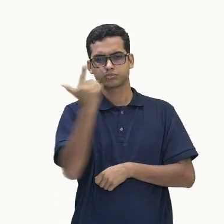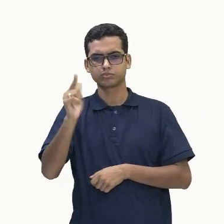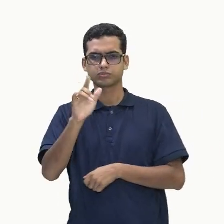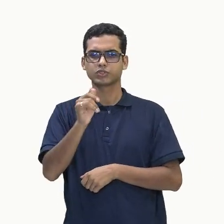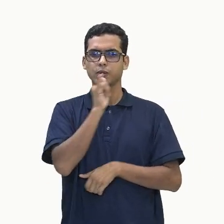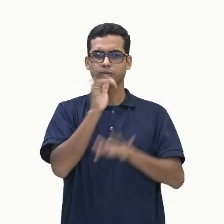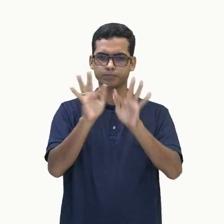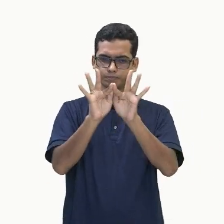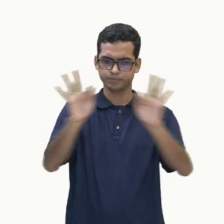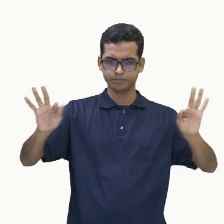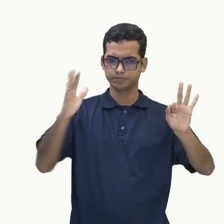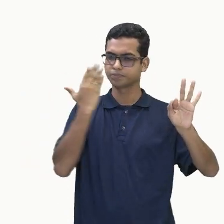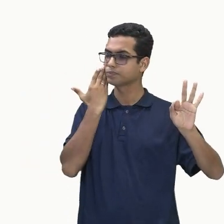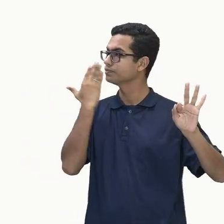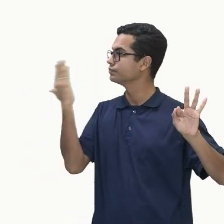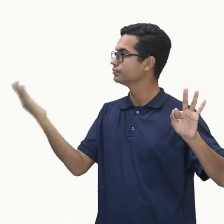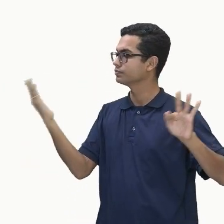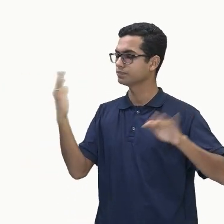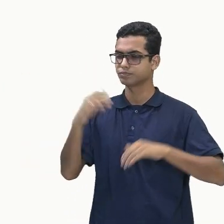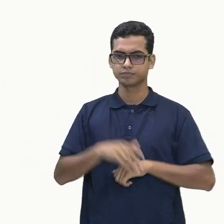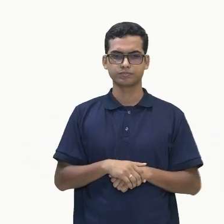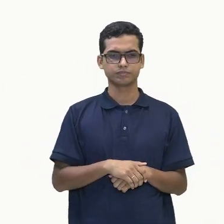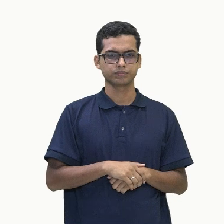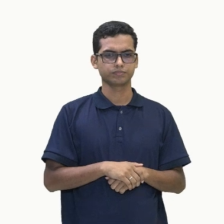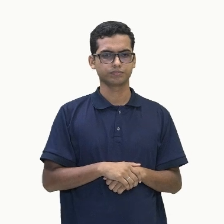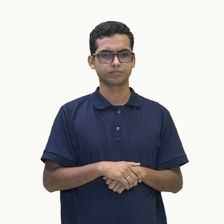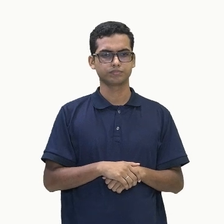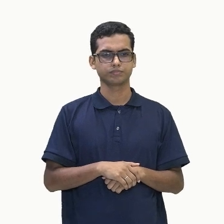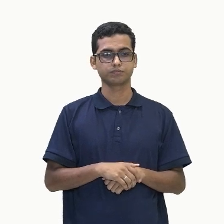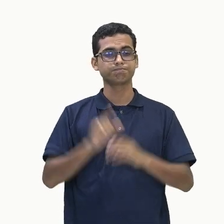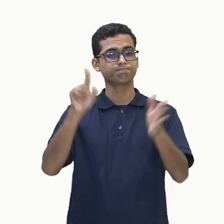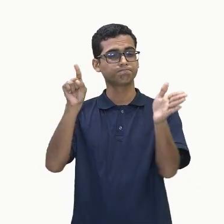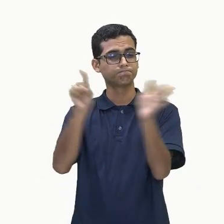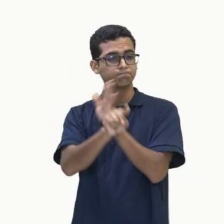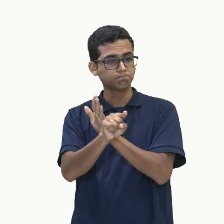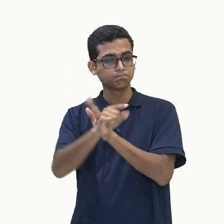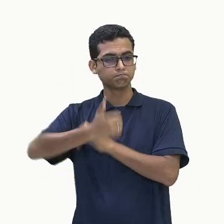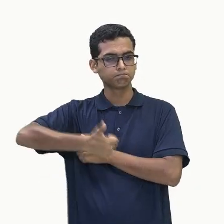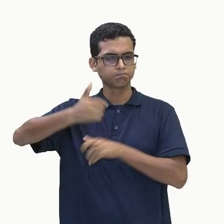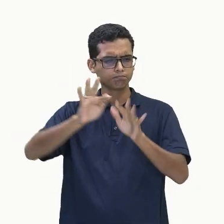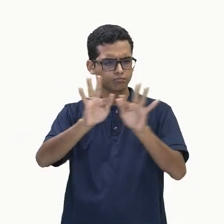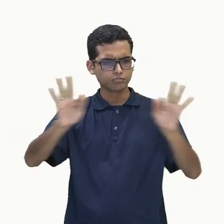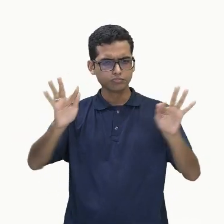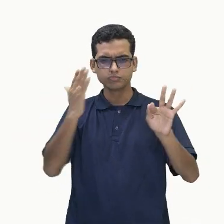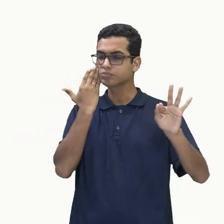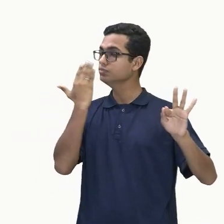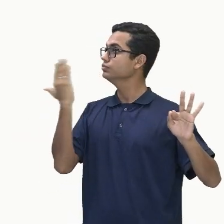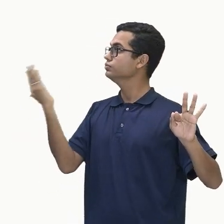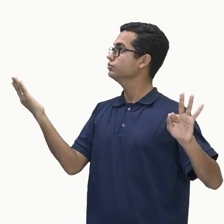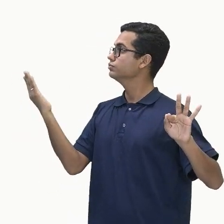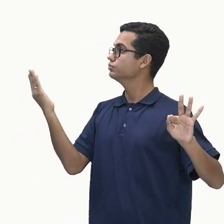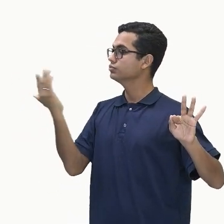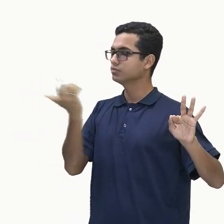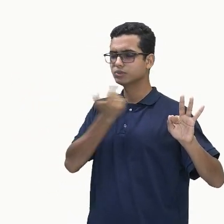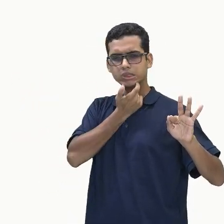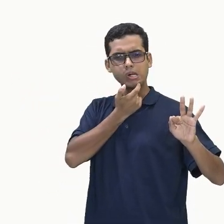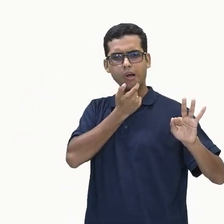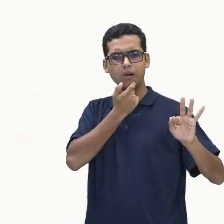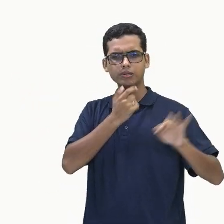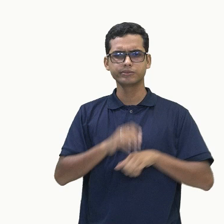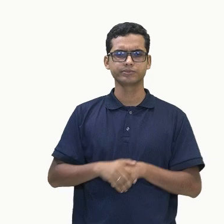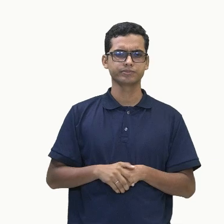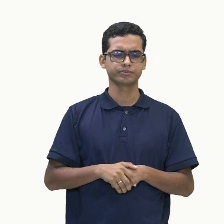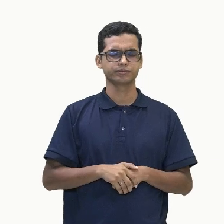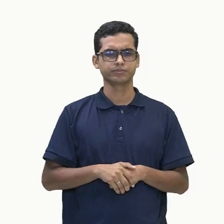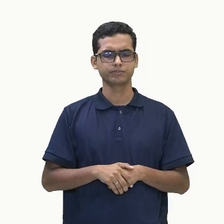listen to? A pergunta, what is she listening to? O que é que eu fiz?